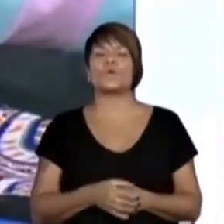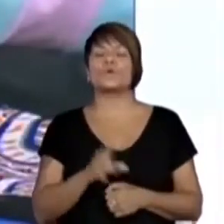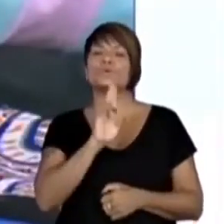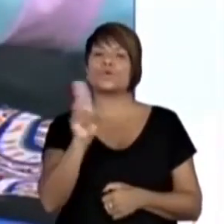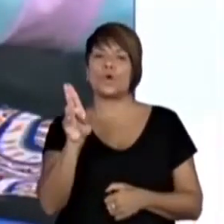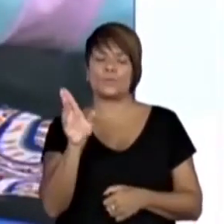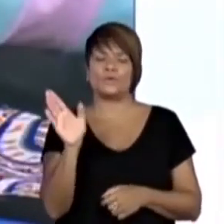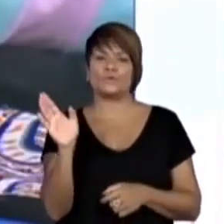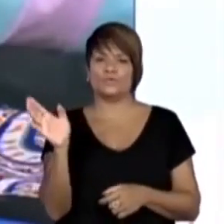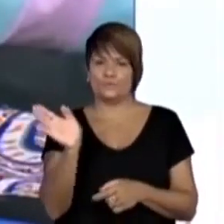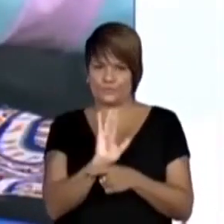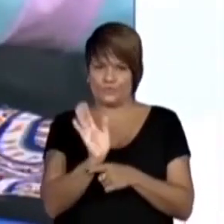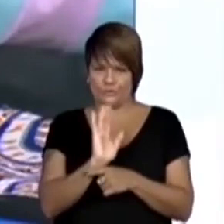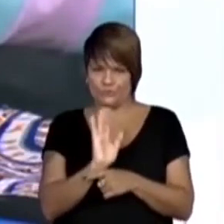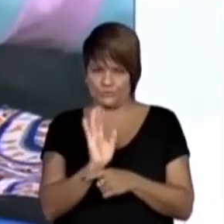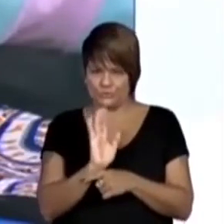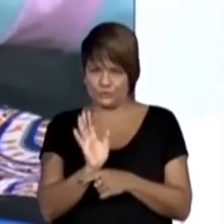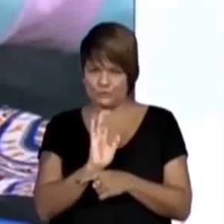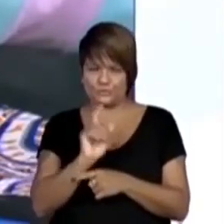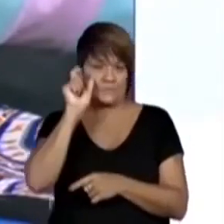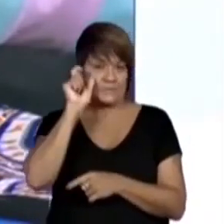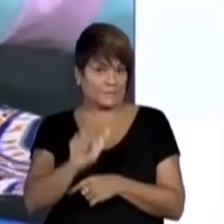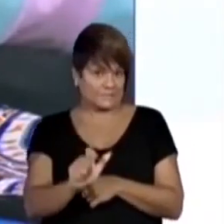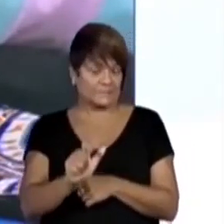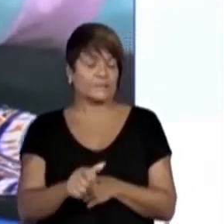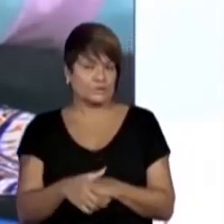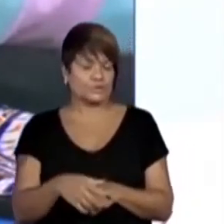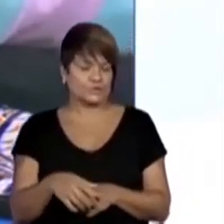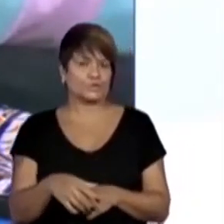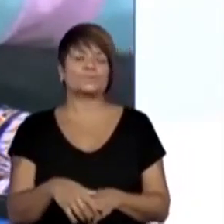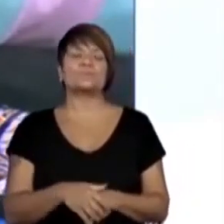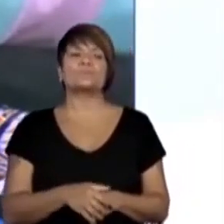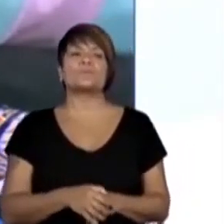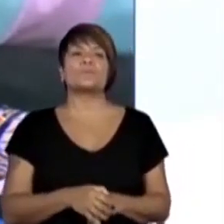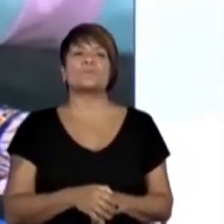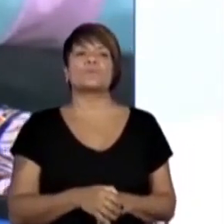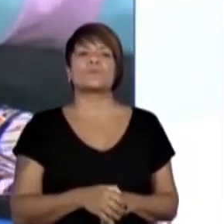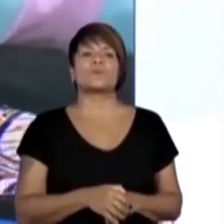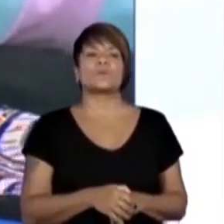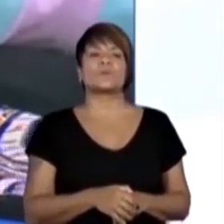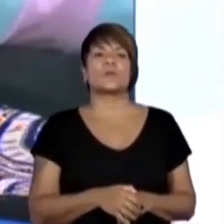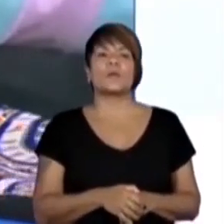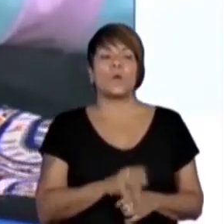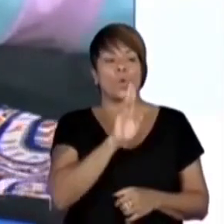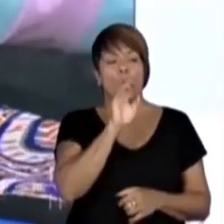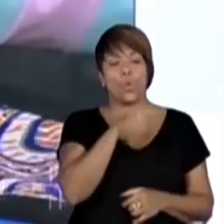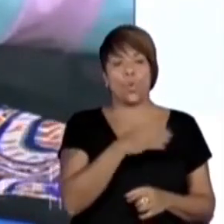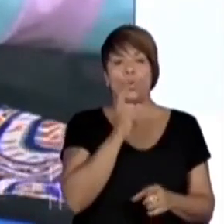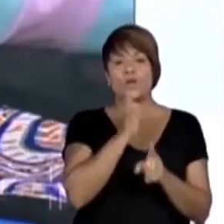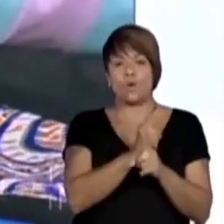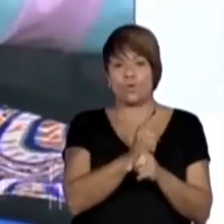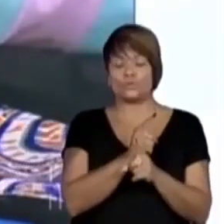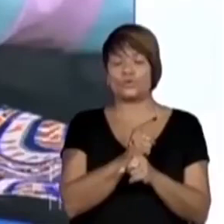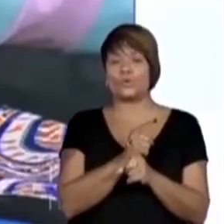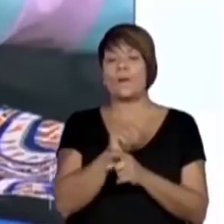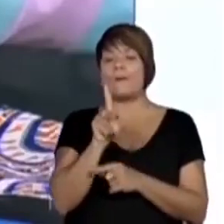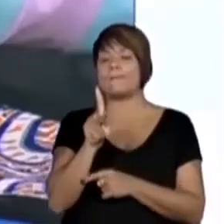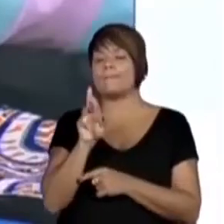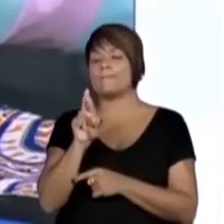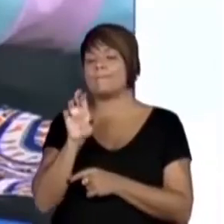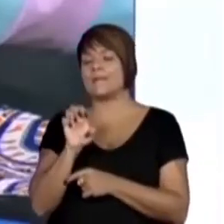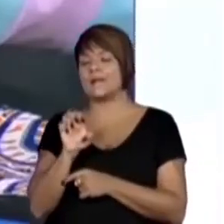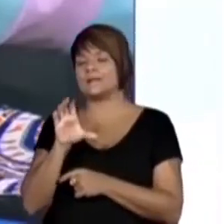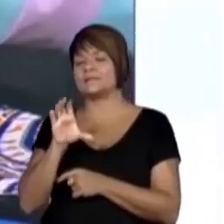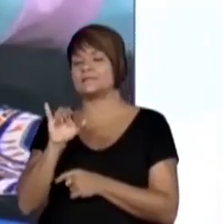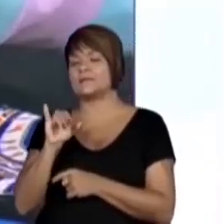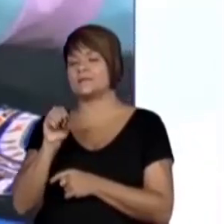vídeo é um nome interessante, por isso que eu vou citar o nome do vídeo, é Um Encontro Precioso. Então, quem quiser,